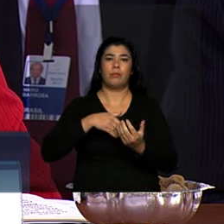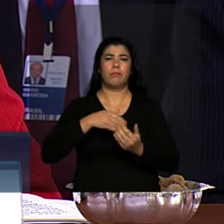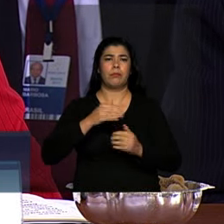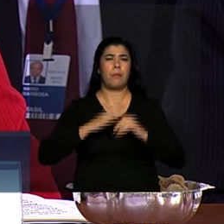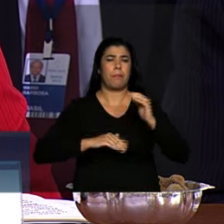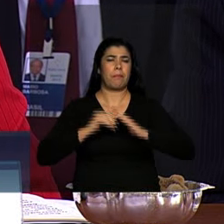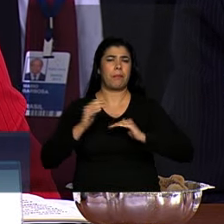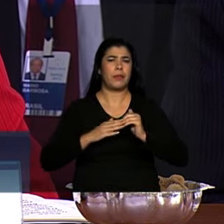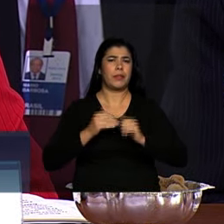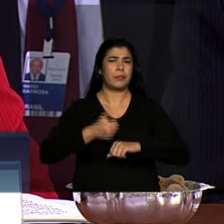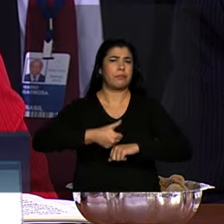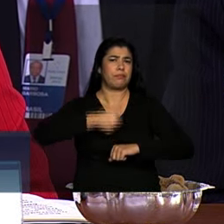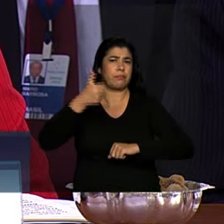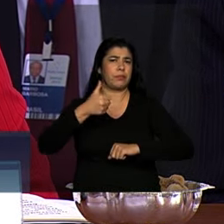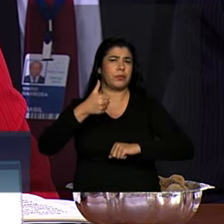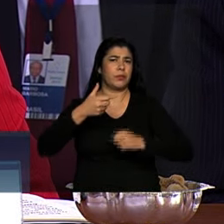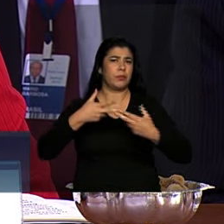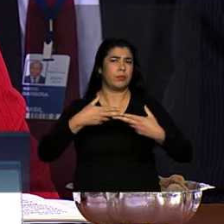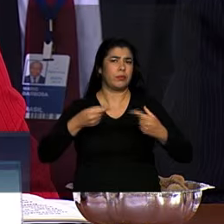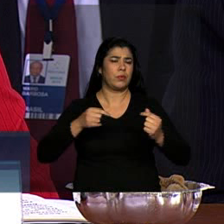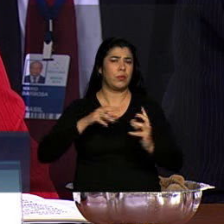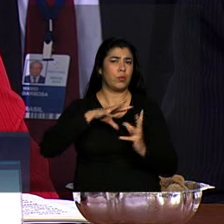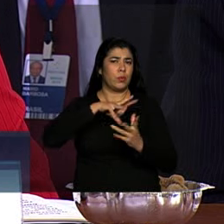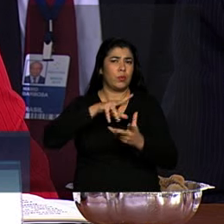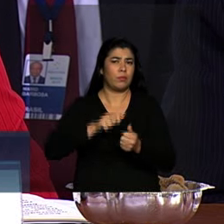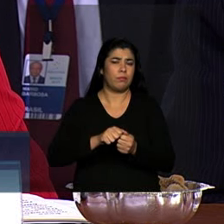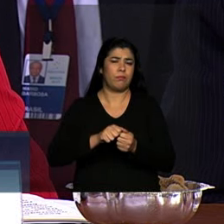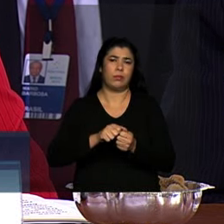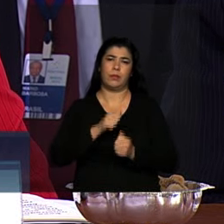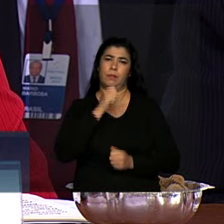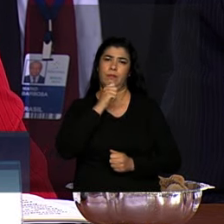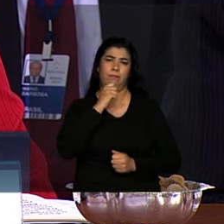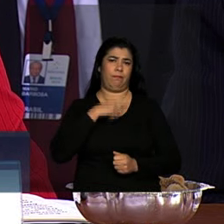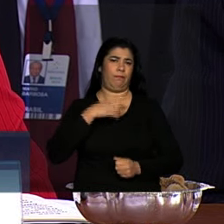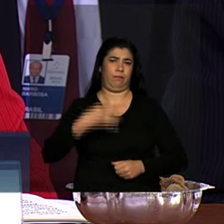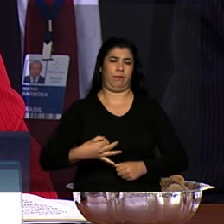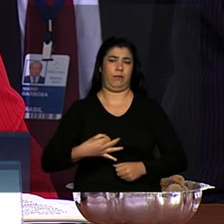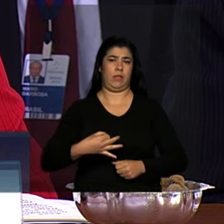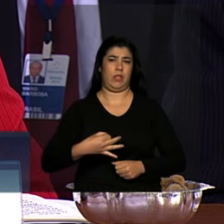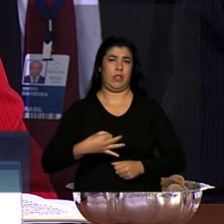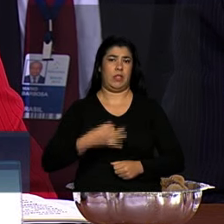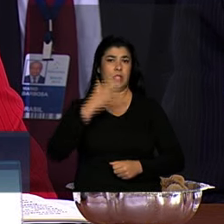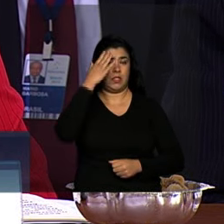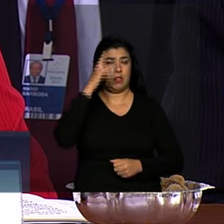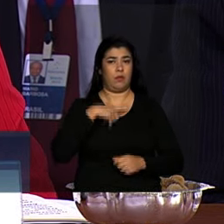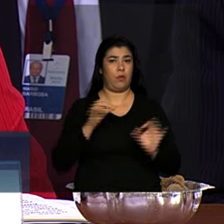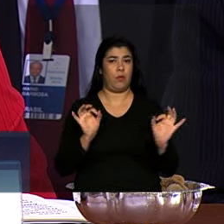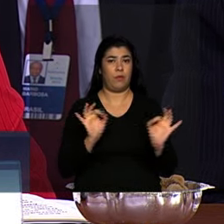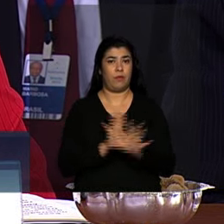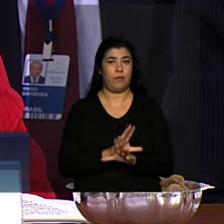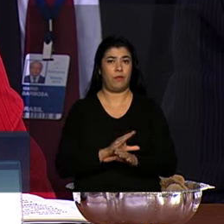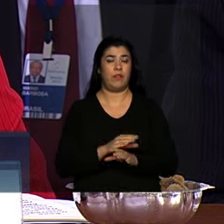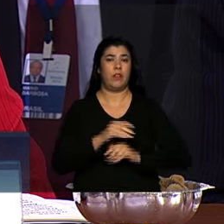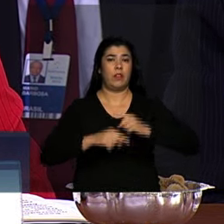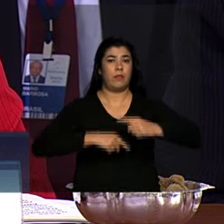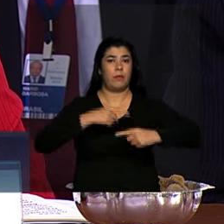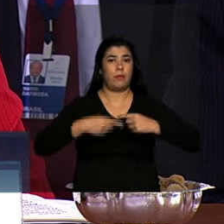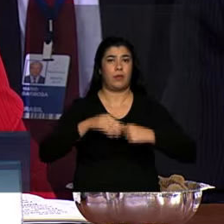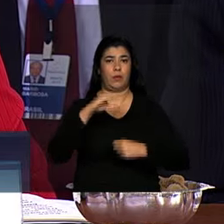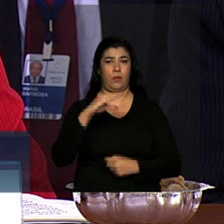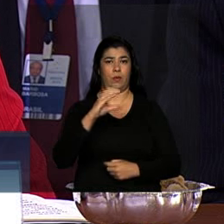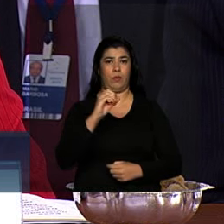incertas. Sabemos que chegou ao fim o superciclo das commodities, que